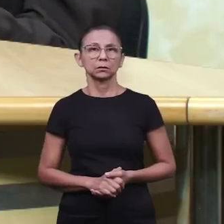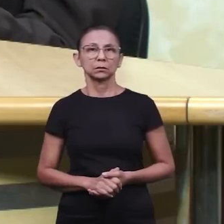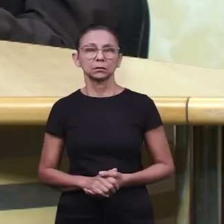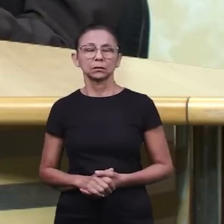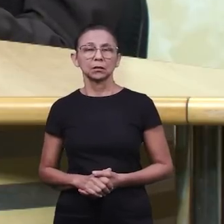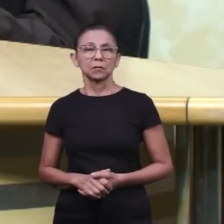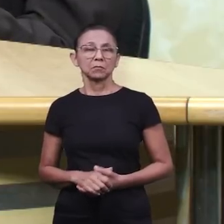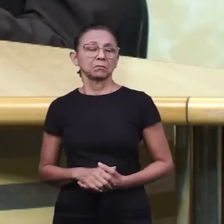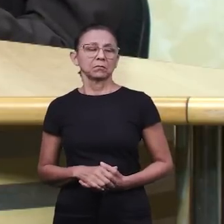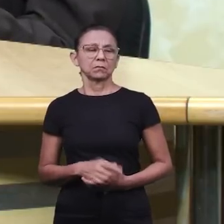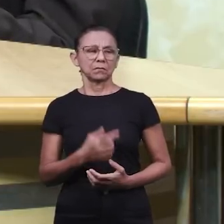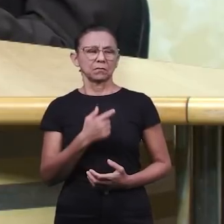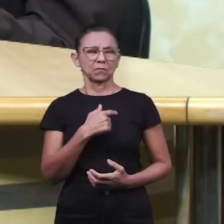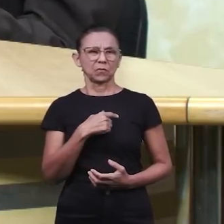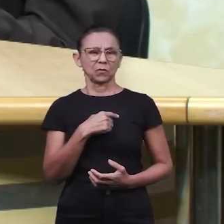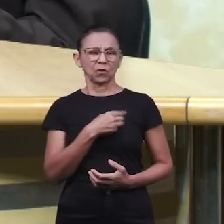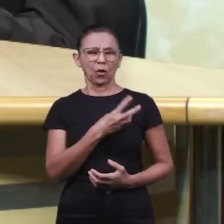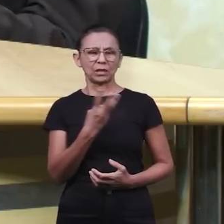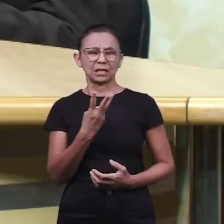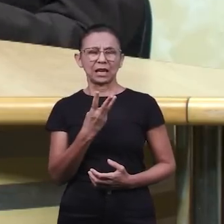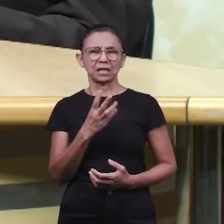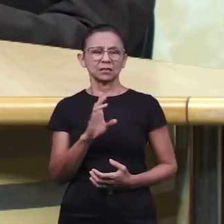se prostraria perante a estátua.